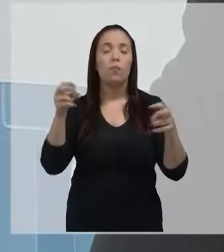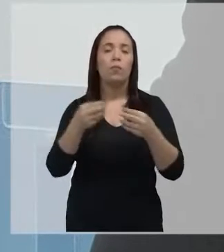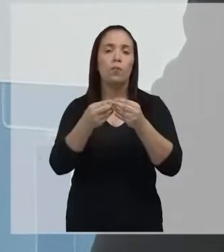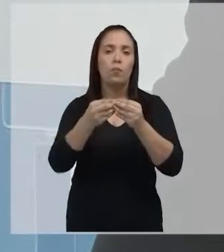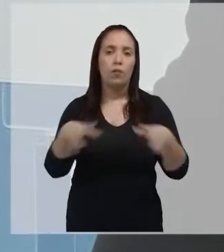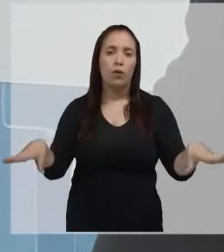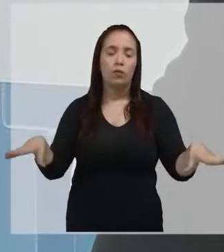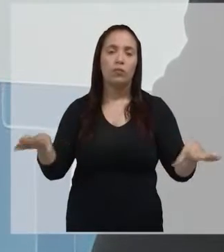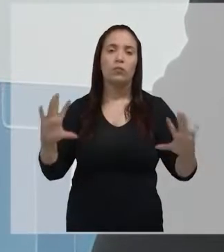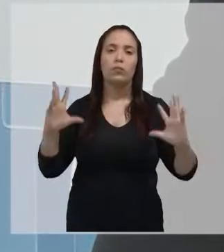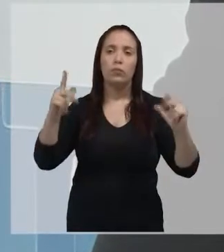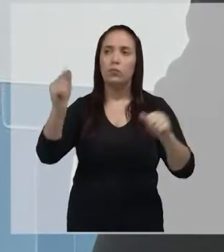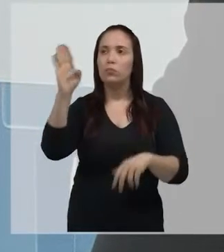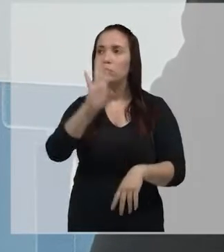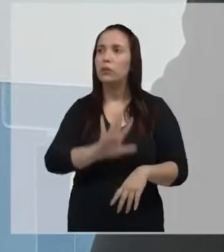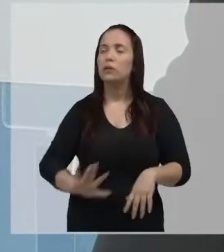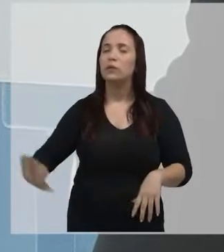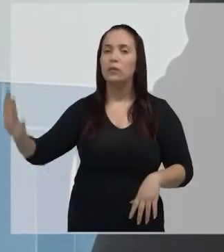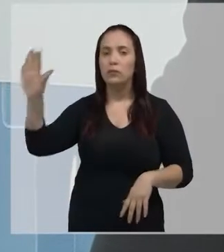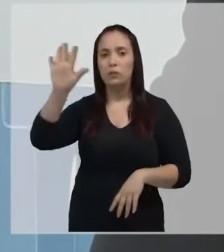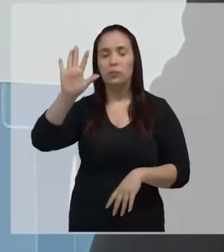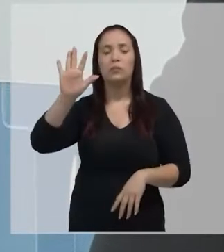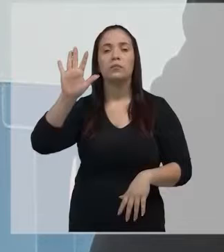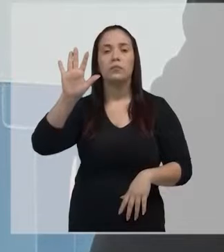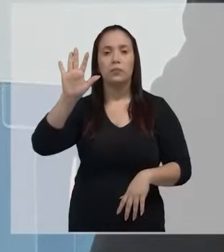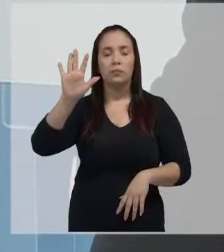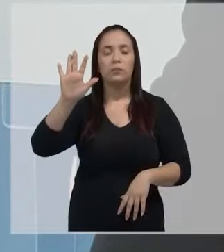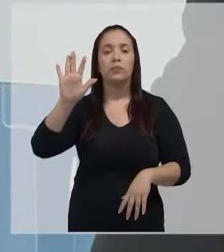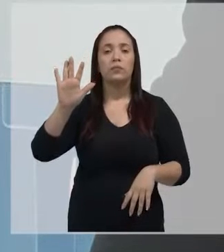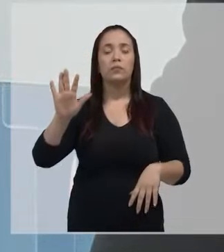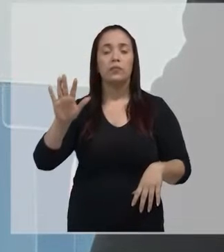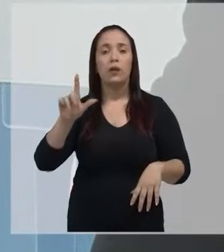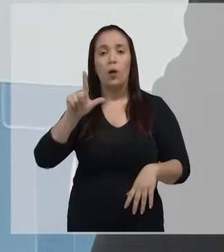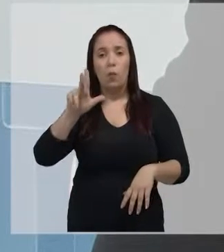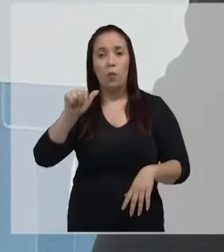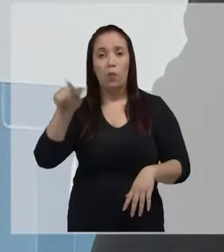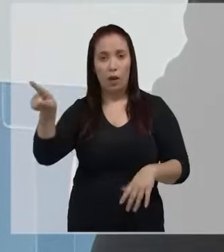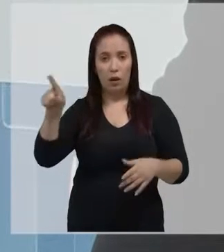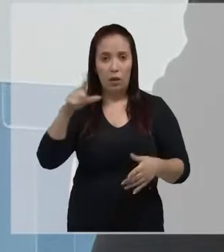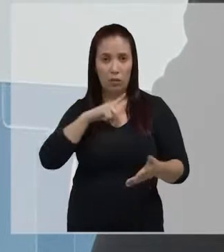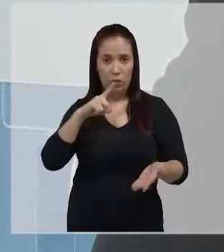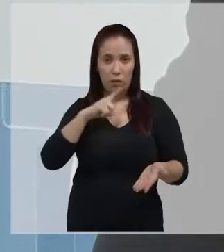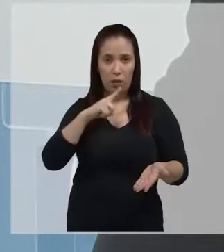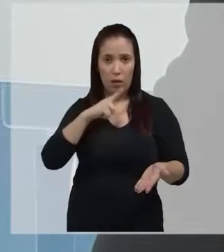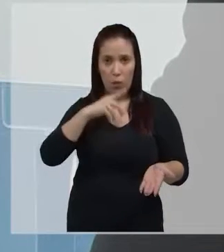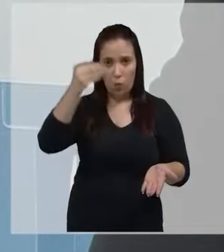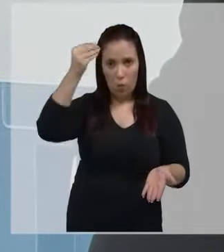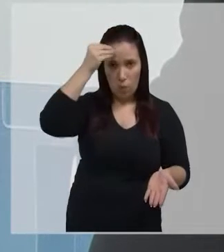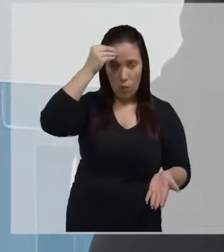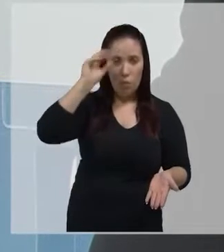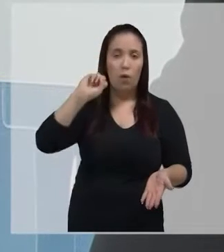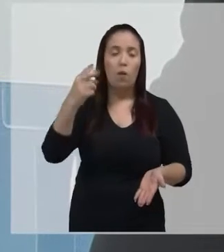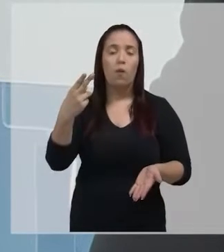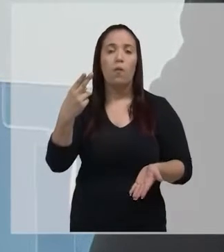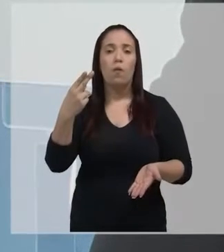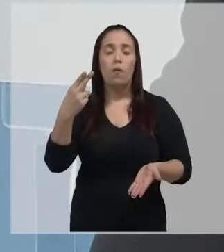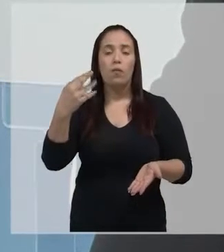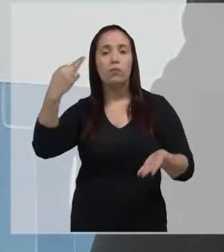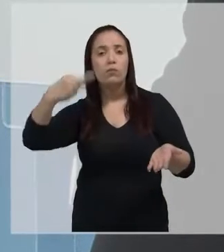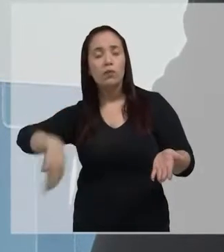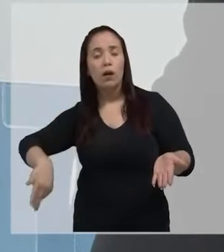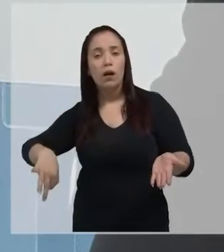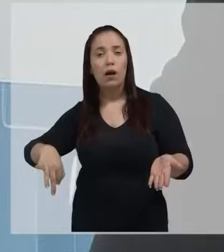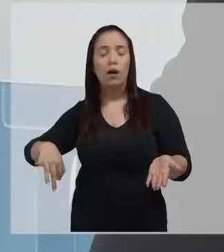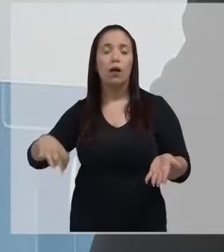da comoção nacional num país que não aconteceu. Vamos falar se o Lula é inocente ou está achando que é culpado, já